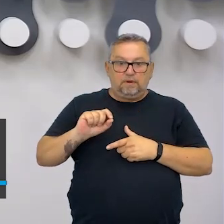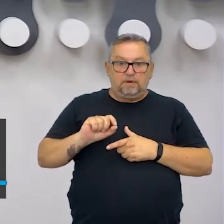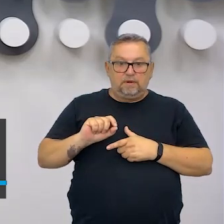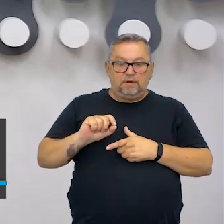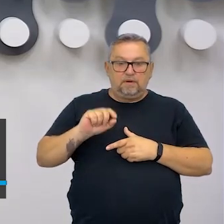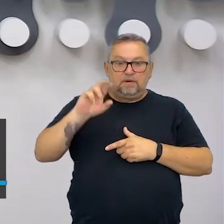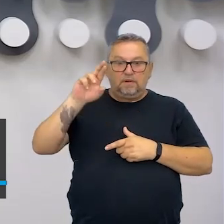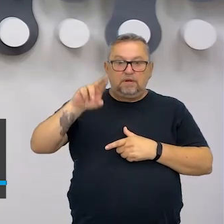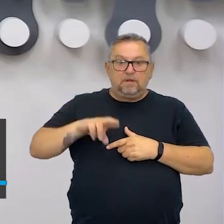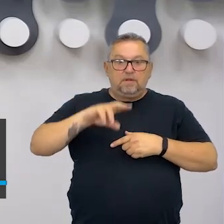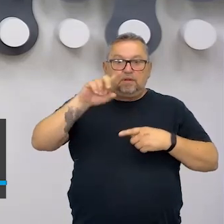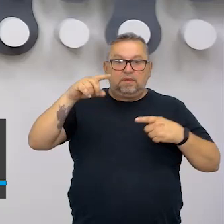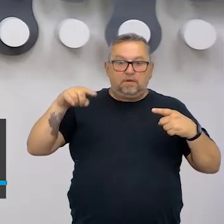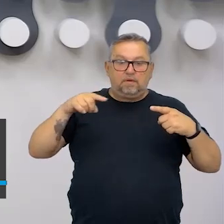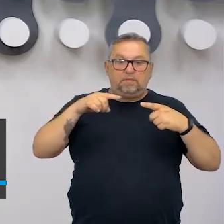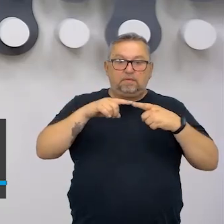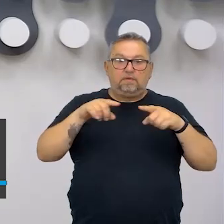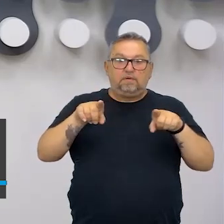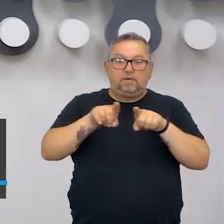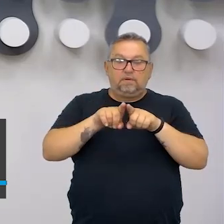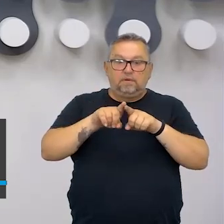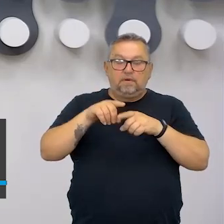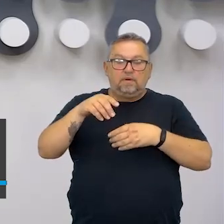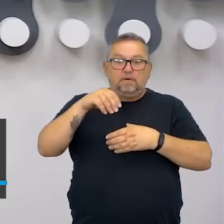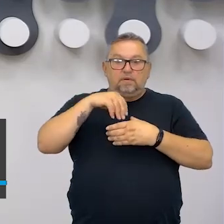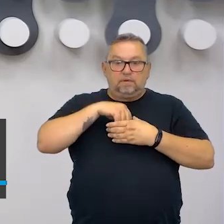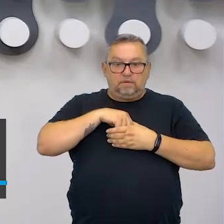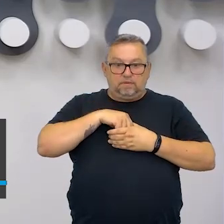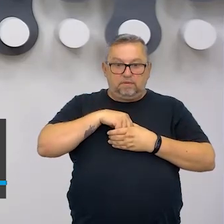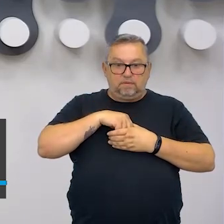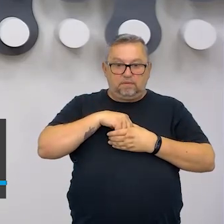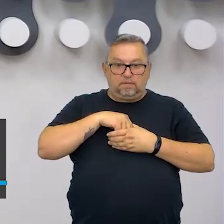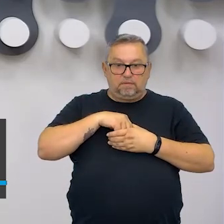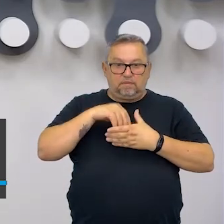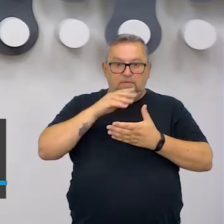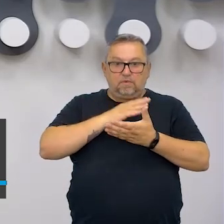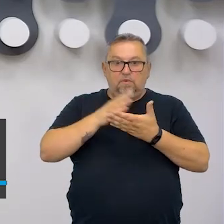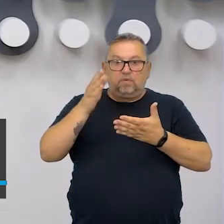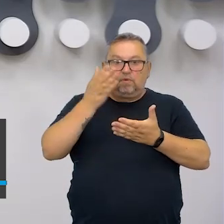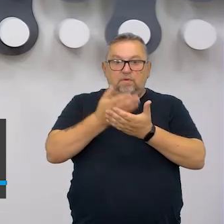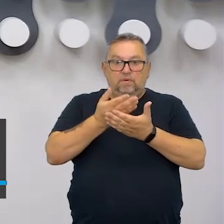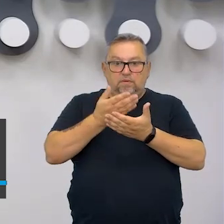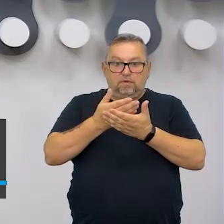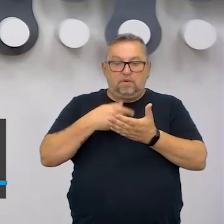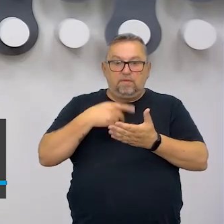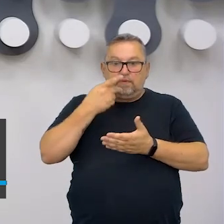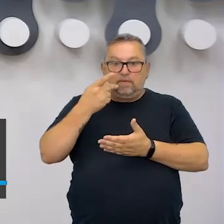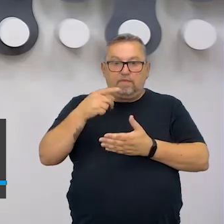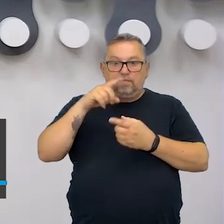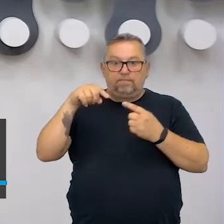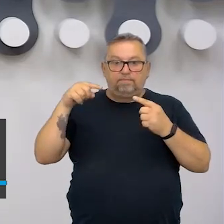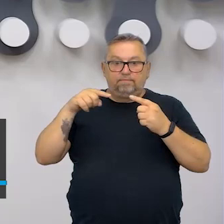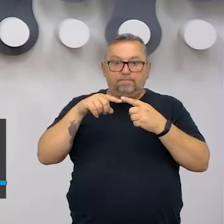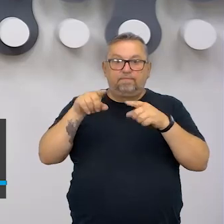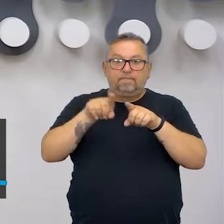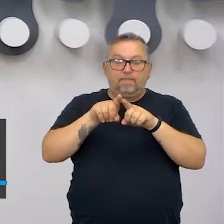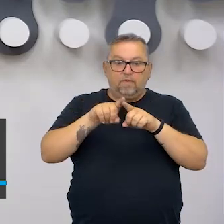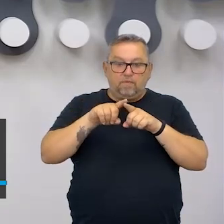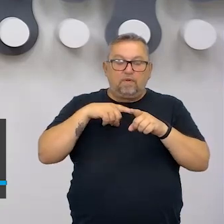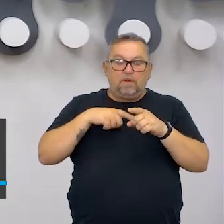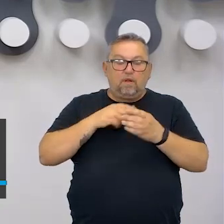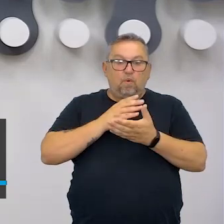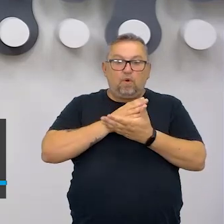da razão objetiva e da razão subjetiva. E logo no começo da aula mesmo eu falei sobre